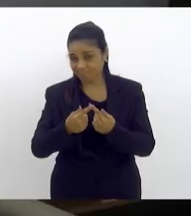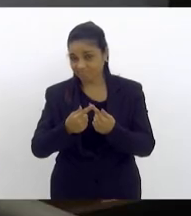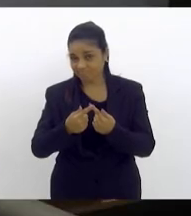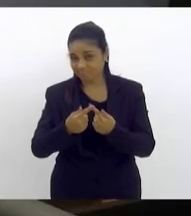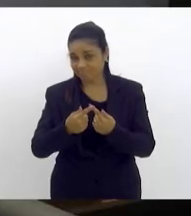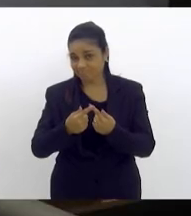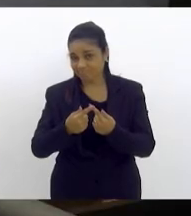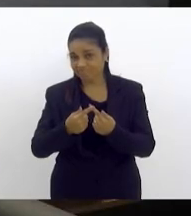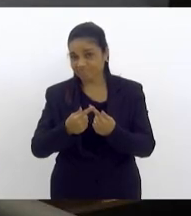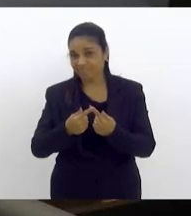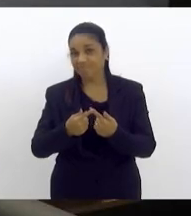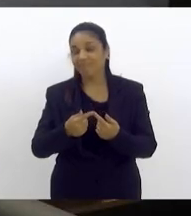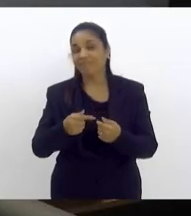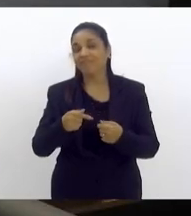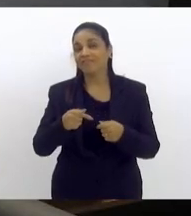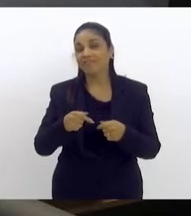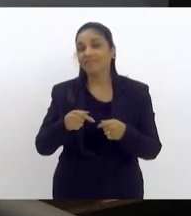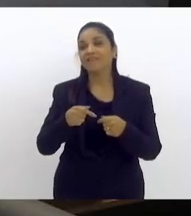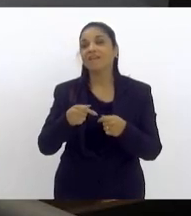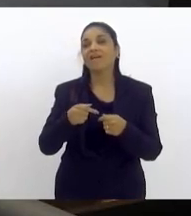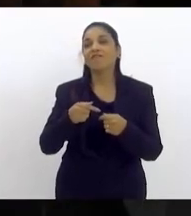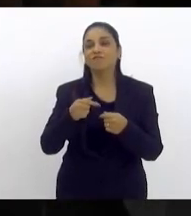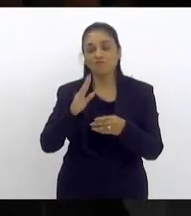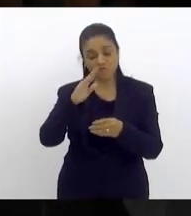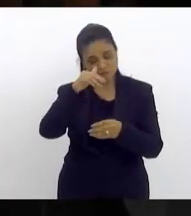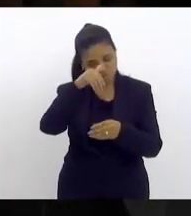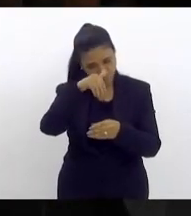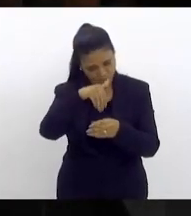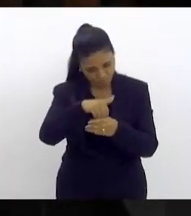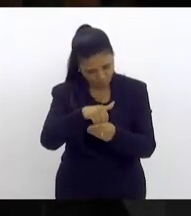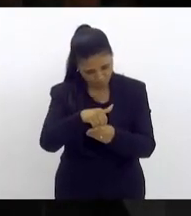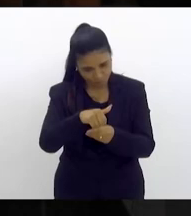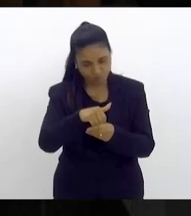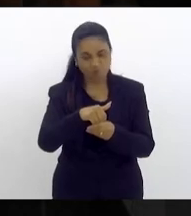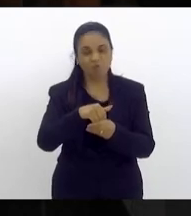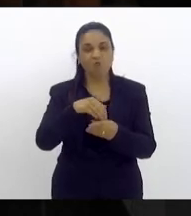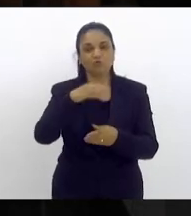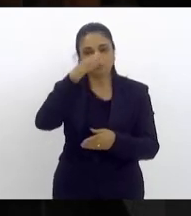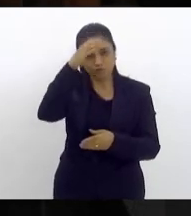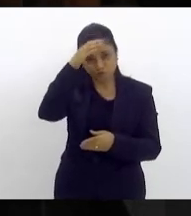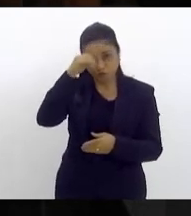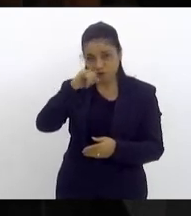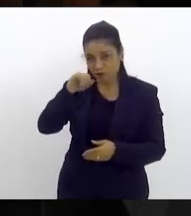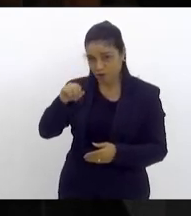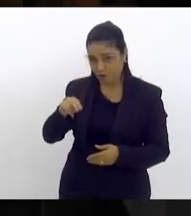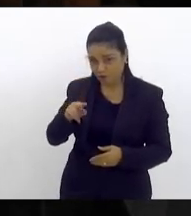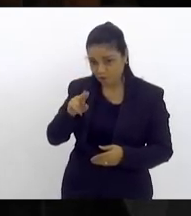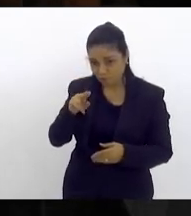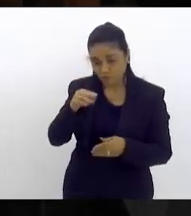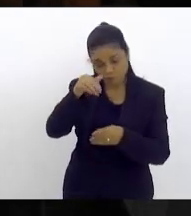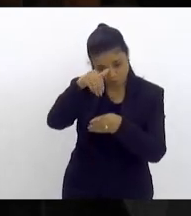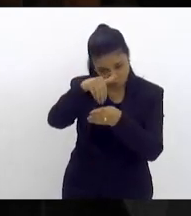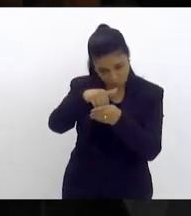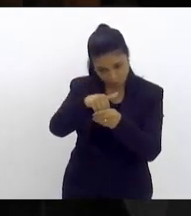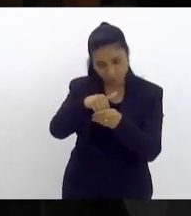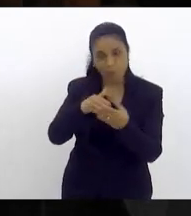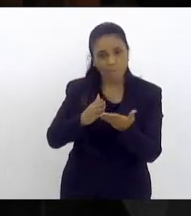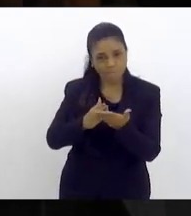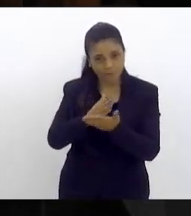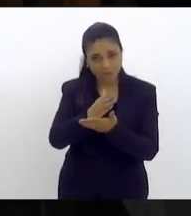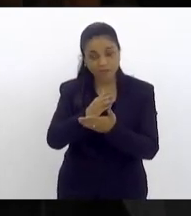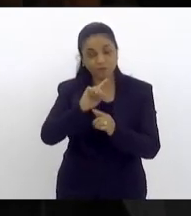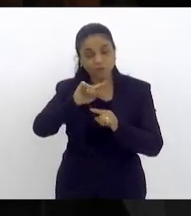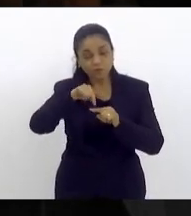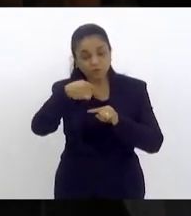vossa excelência voltou favorável vossa excelência deputada tia Ju voltou favorável no dia seguinte da tragédia